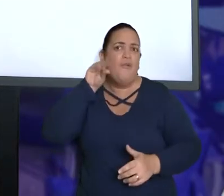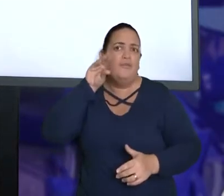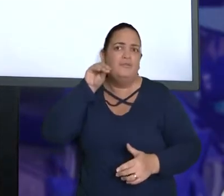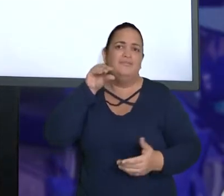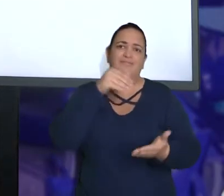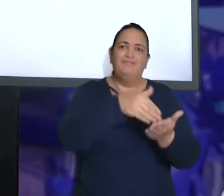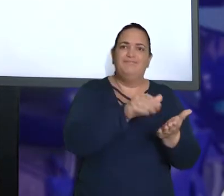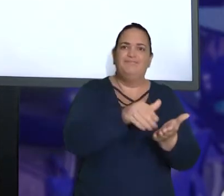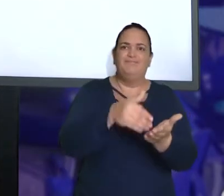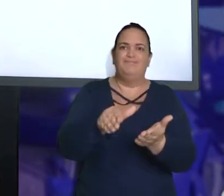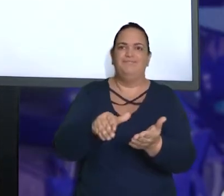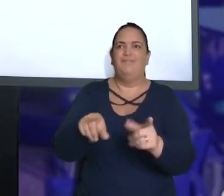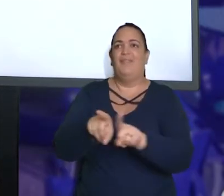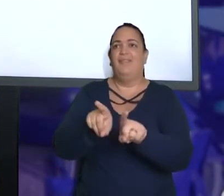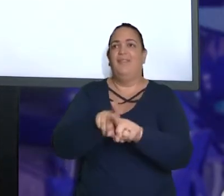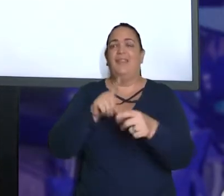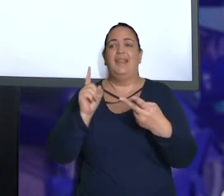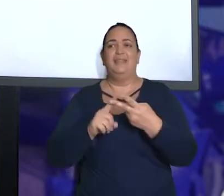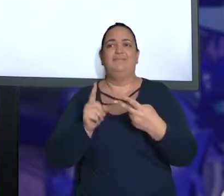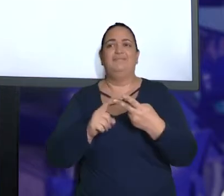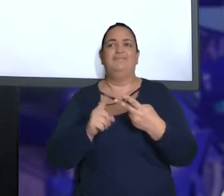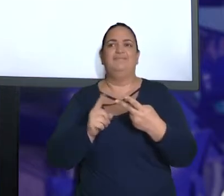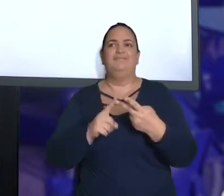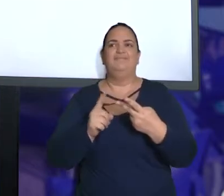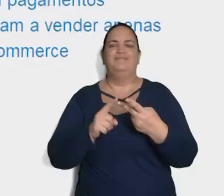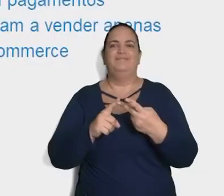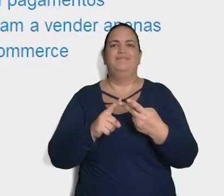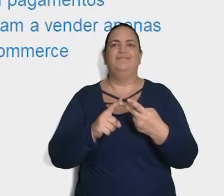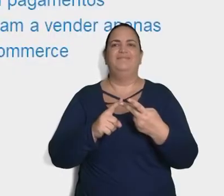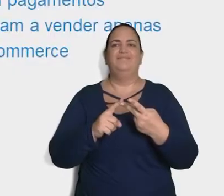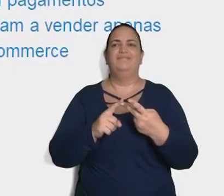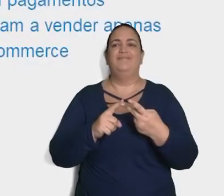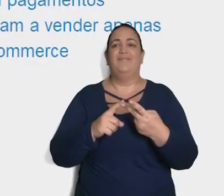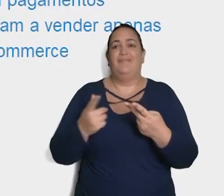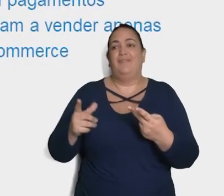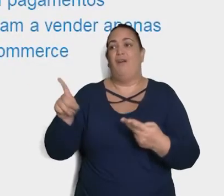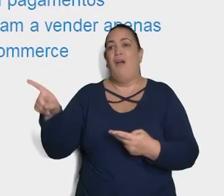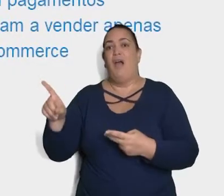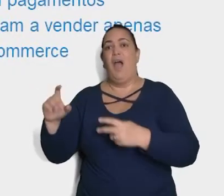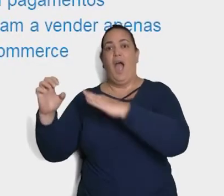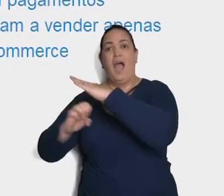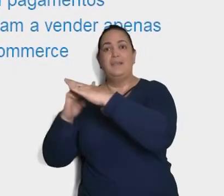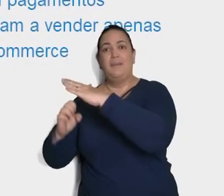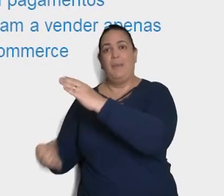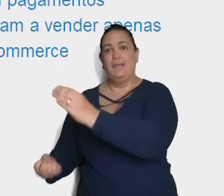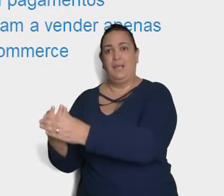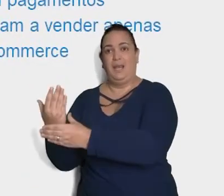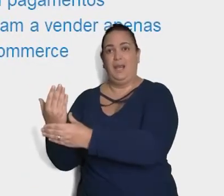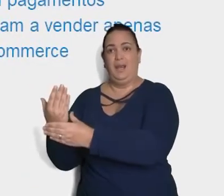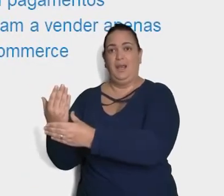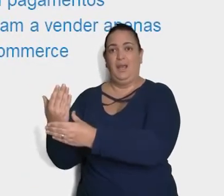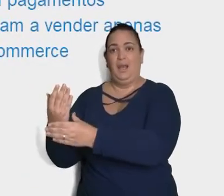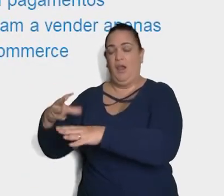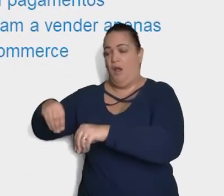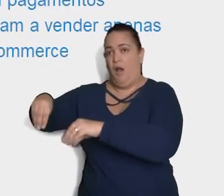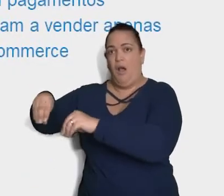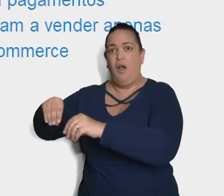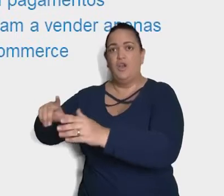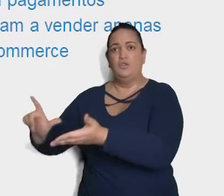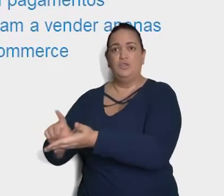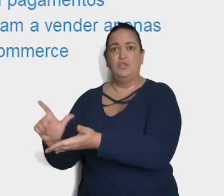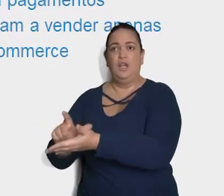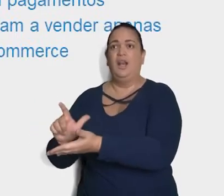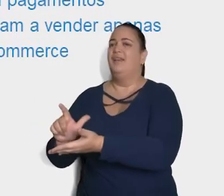as editoras que vendem os livros para as livrarias vão deixar, no caso, deixaram de receber o pagamento por esses